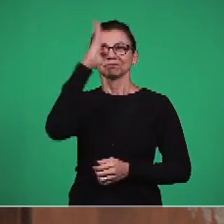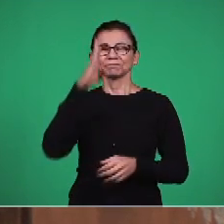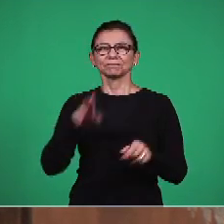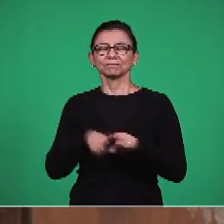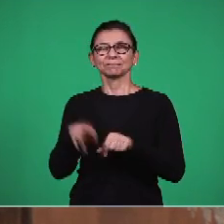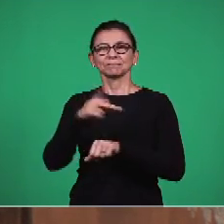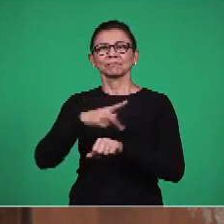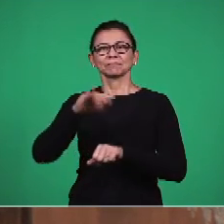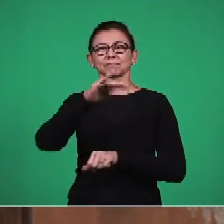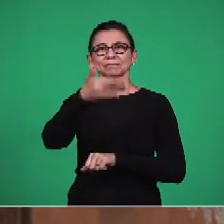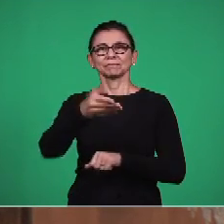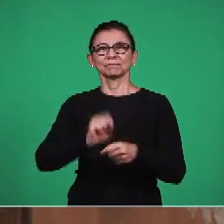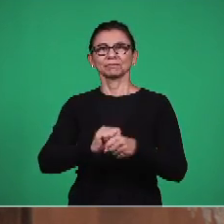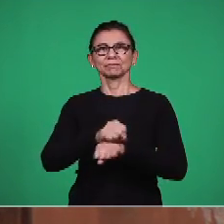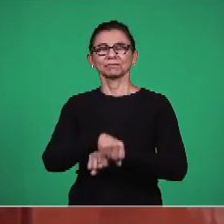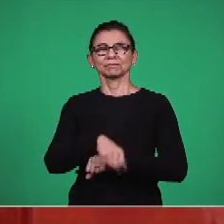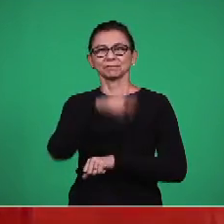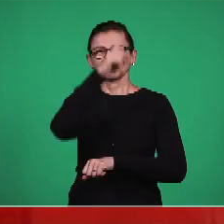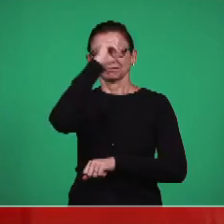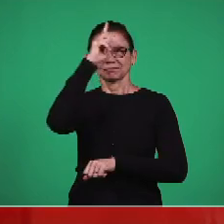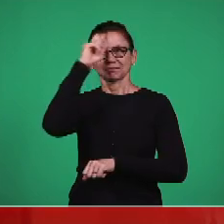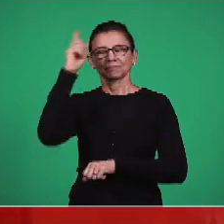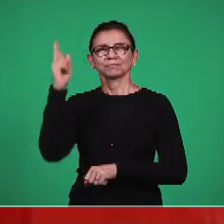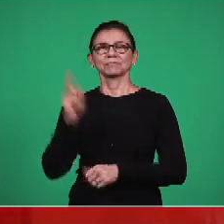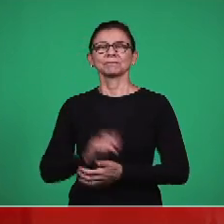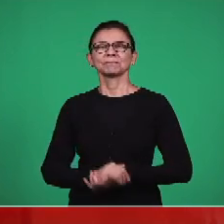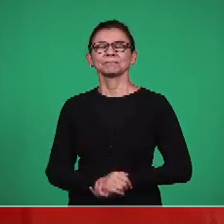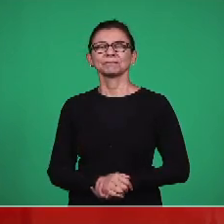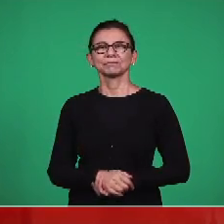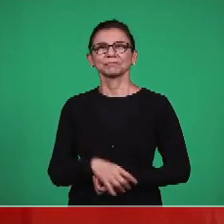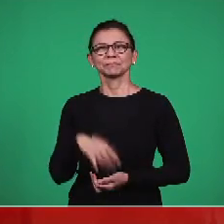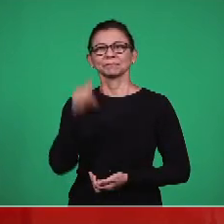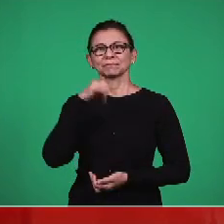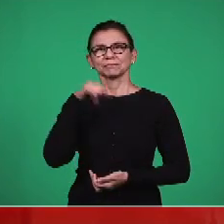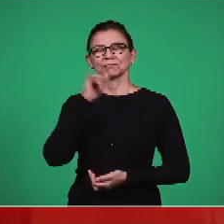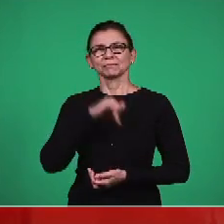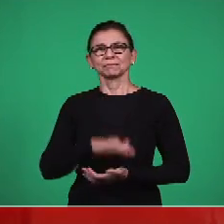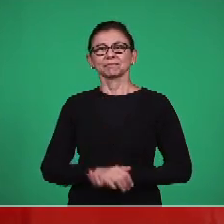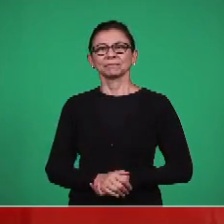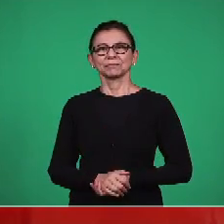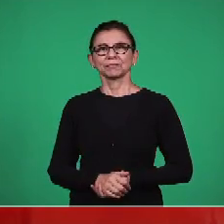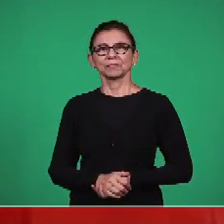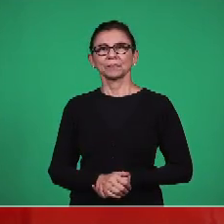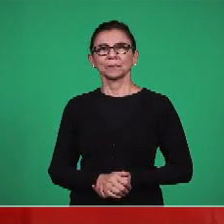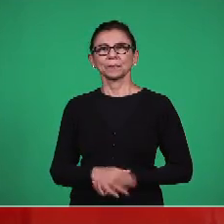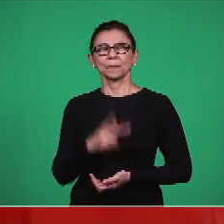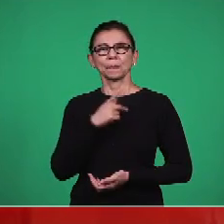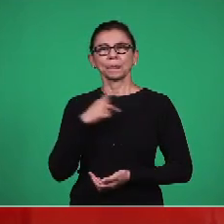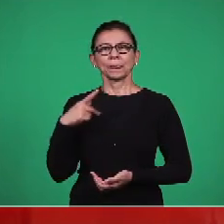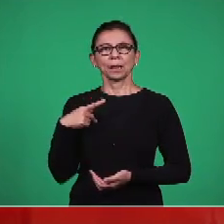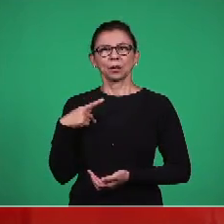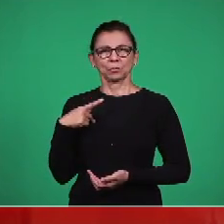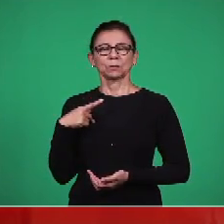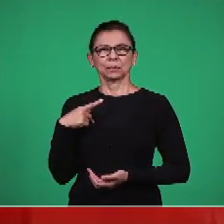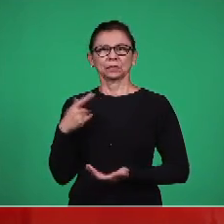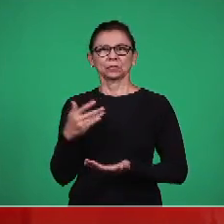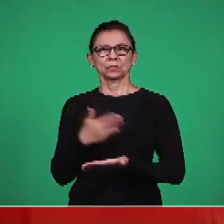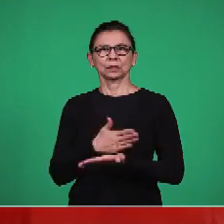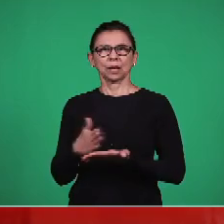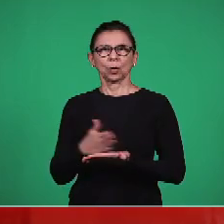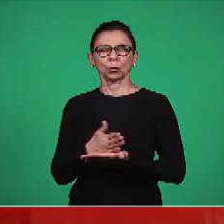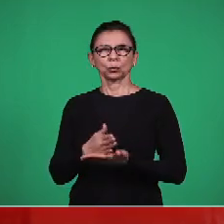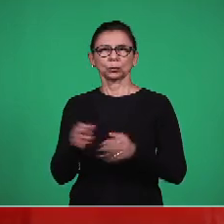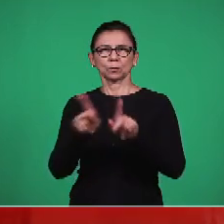no seminário em Milão, na Itália, com a presença dos pastores do presbitério, o seminário realizado ali. Também